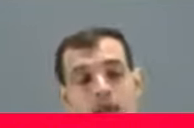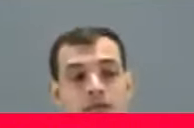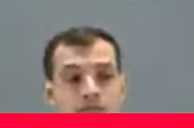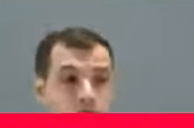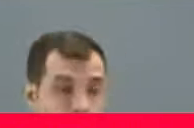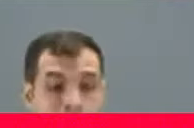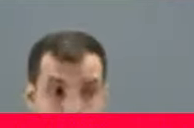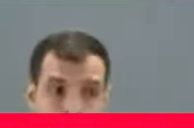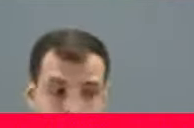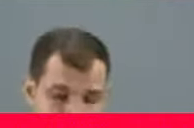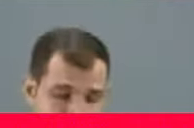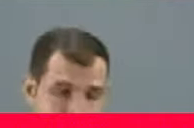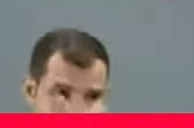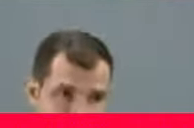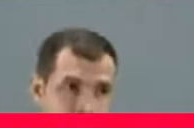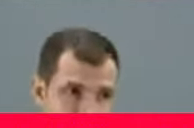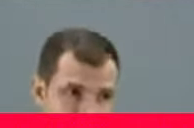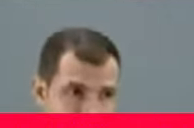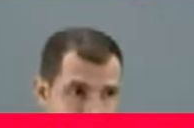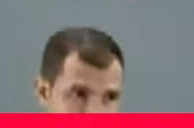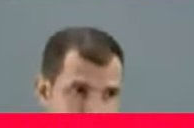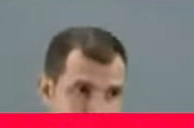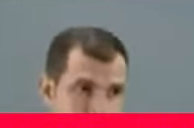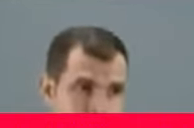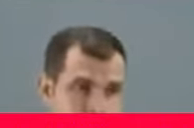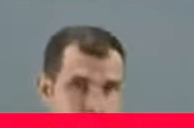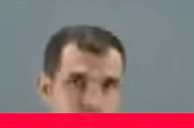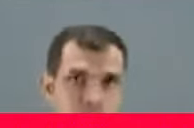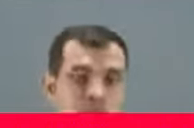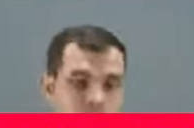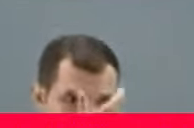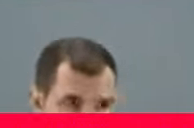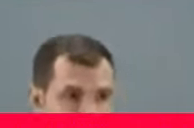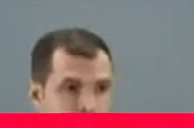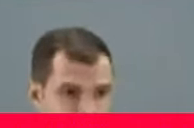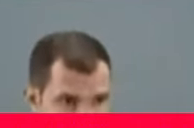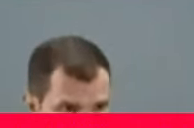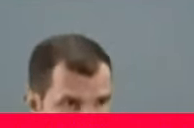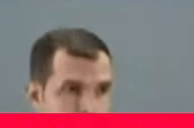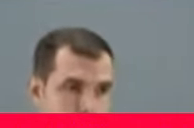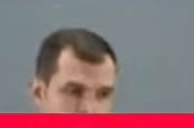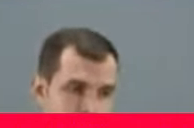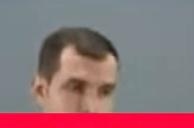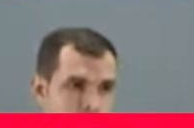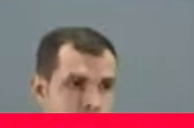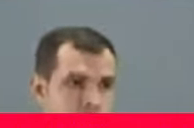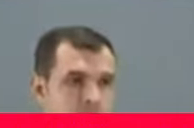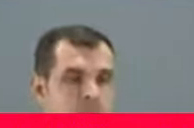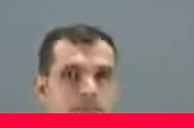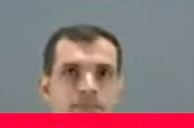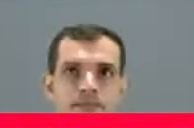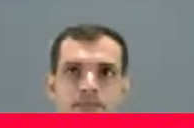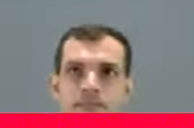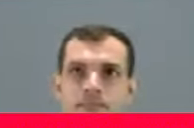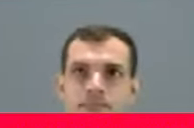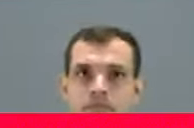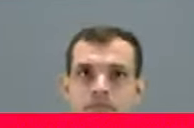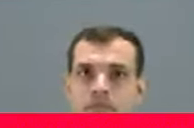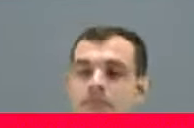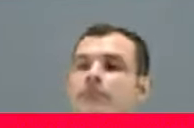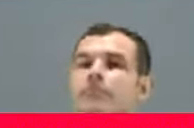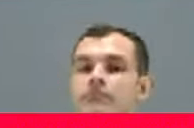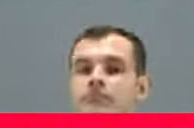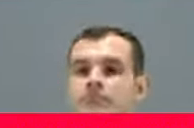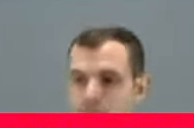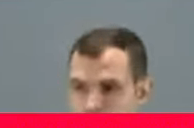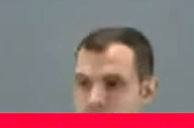comigo. Sim, Vossa Excelência... Senadores, assim que eu terminar o senhor... Líder Jacques... Senador Ciro, conclua, por favor. Então, acho que o presidente